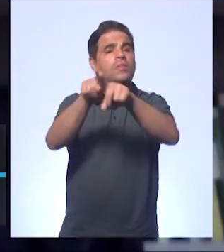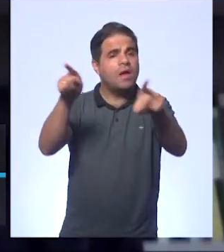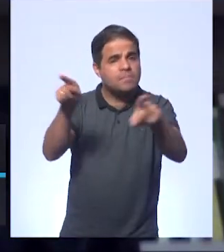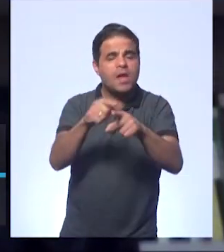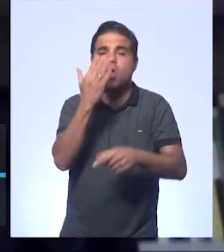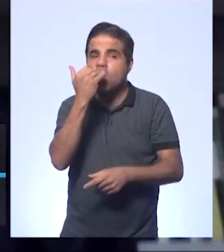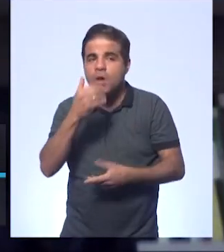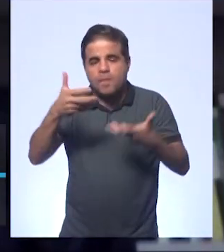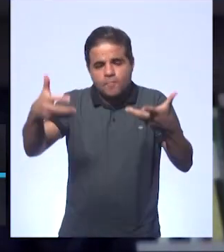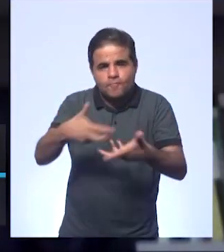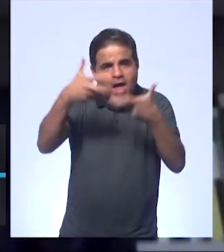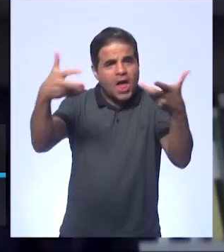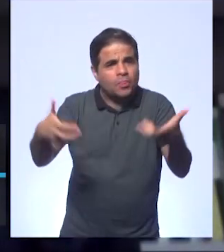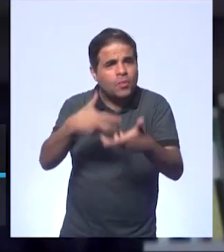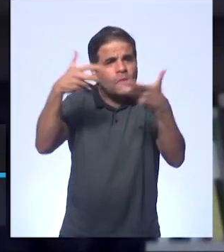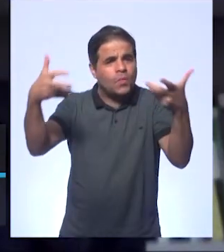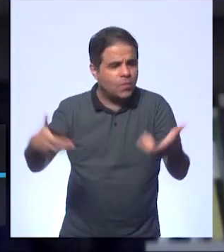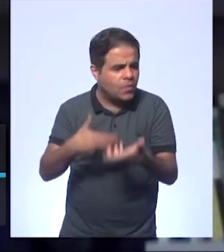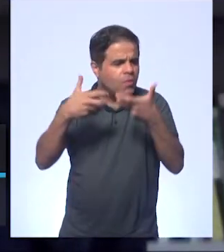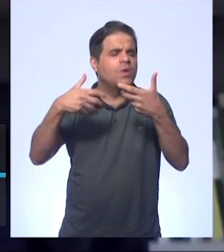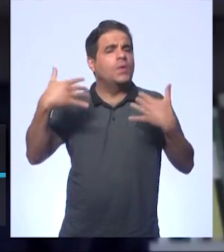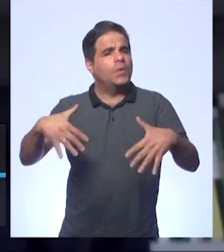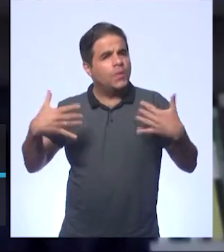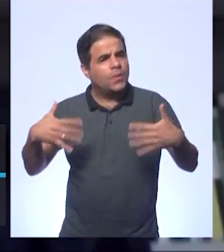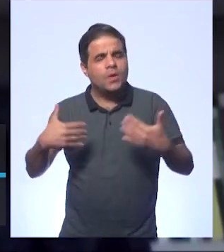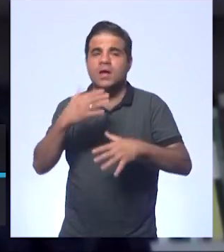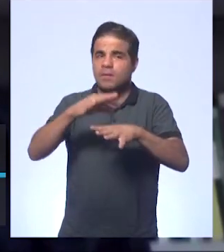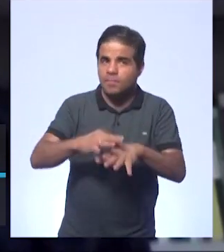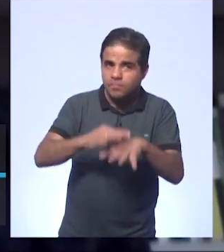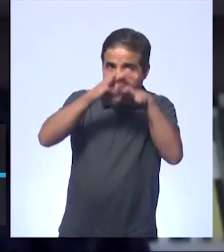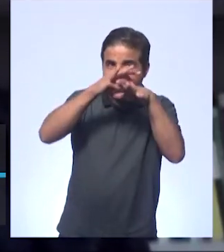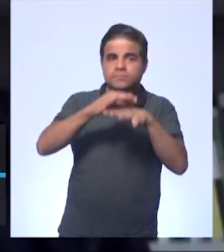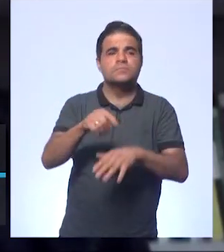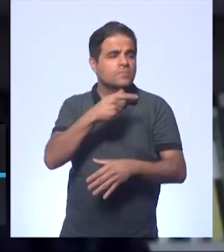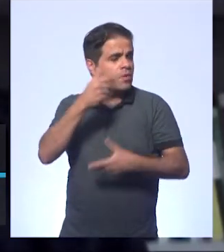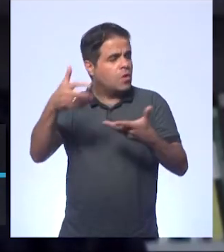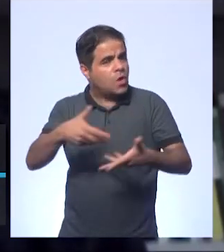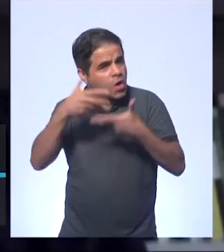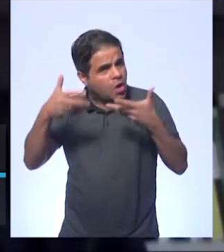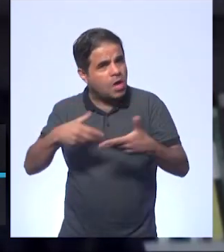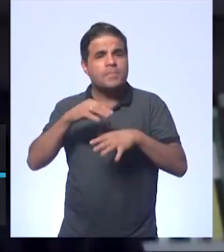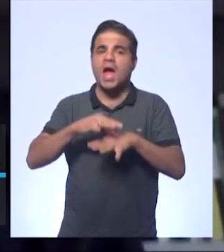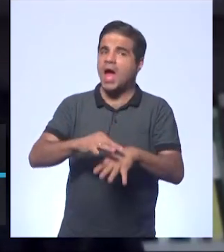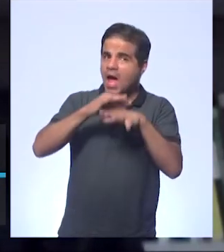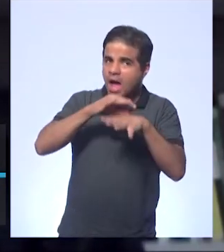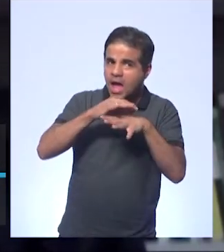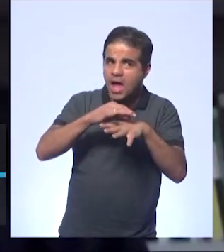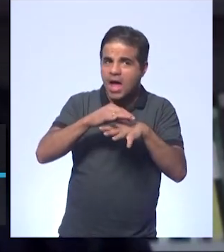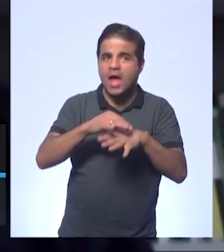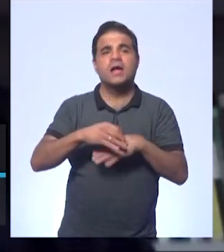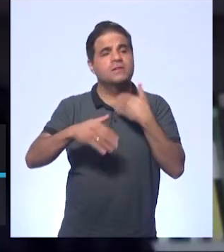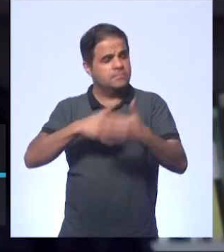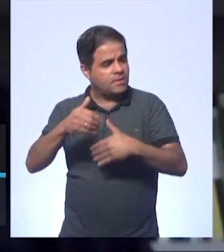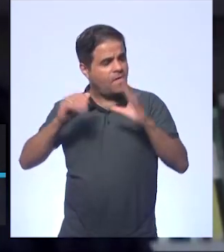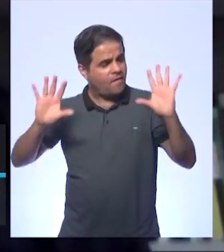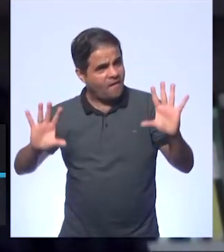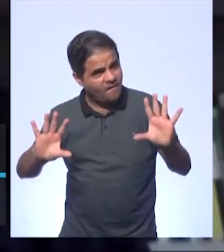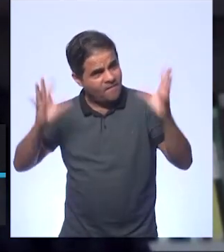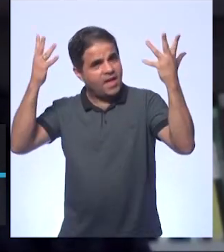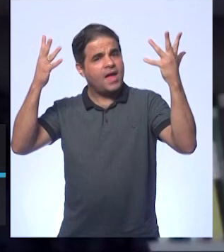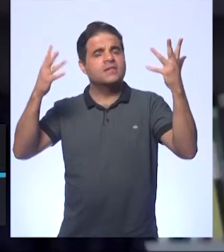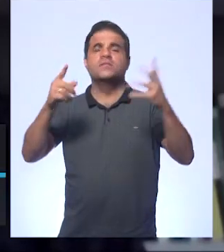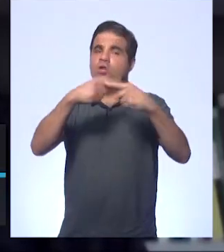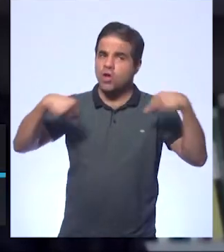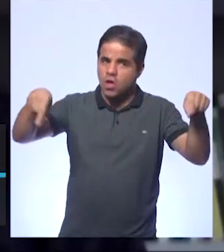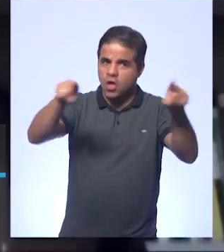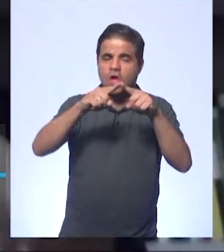também muita verdura, viu, gente? A carne, veja, nós consumimos muita carne, mas apenas nas festas, certo?